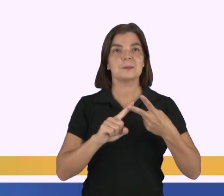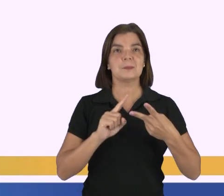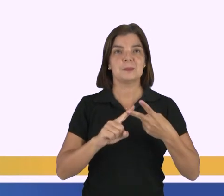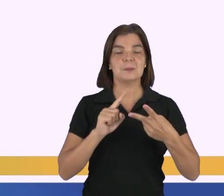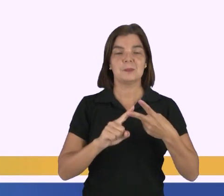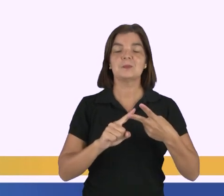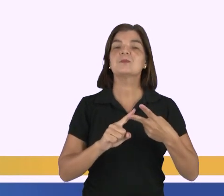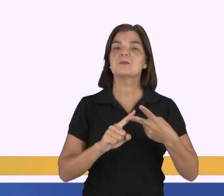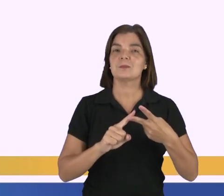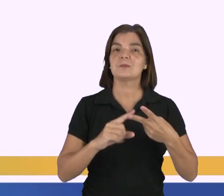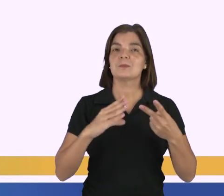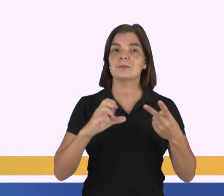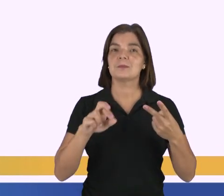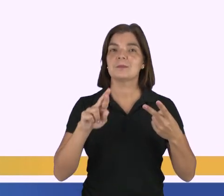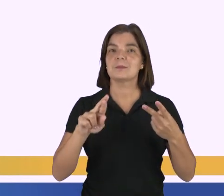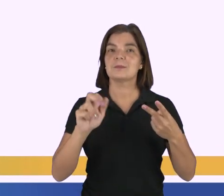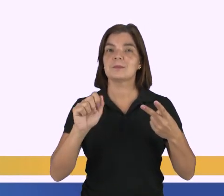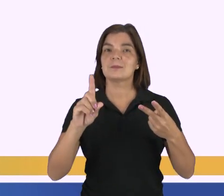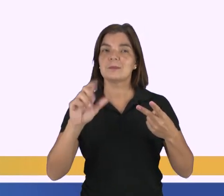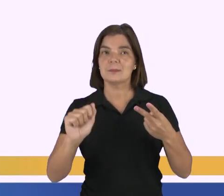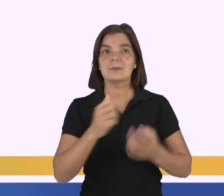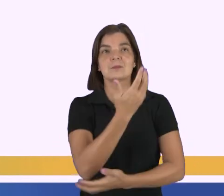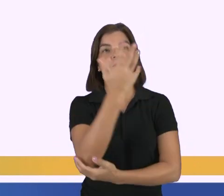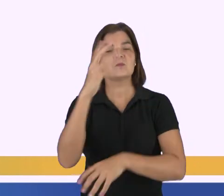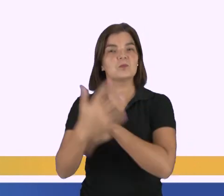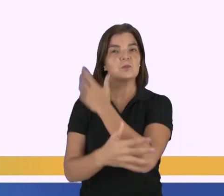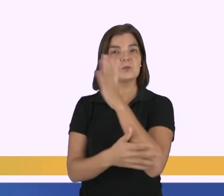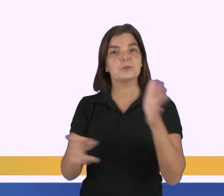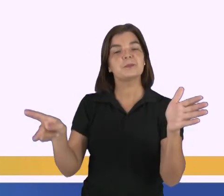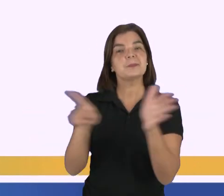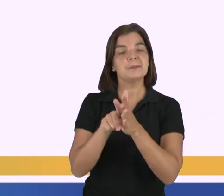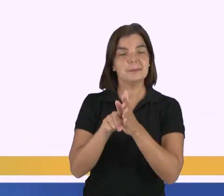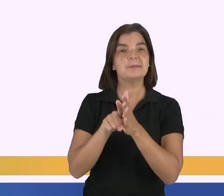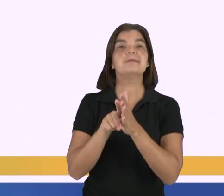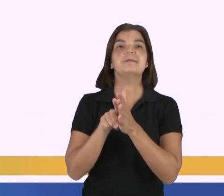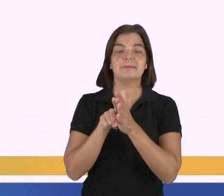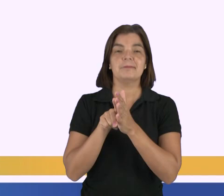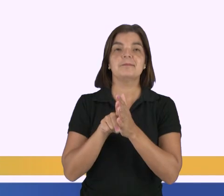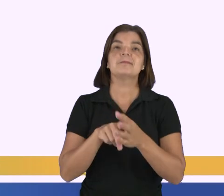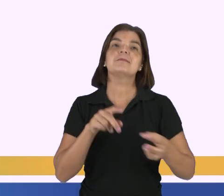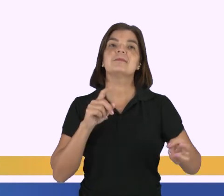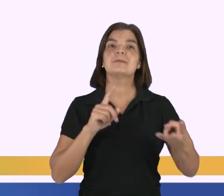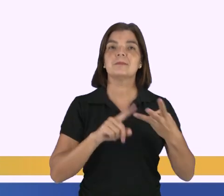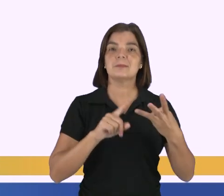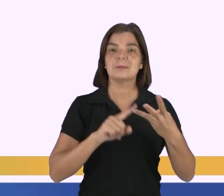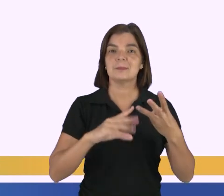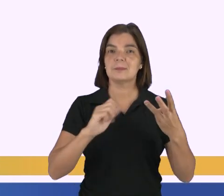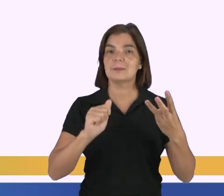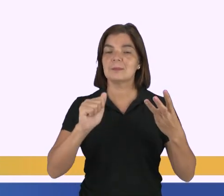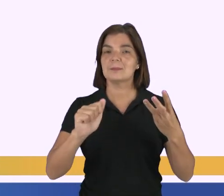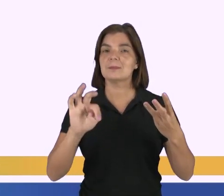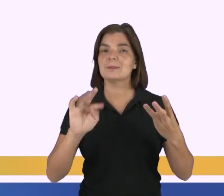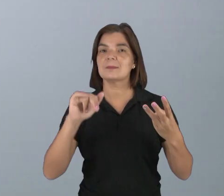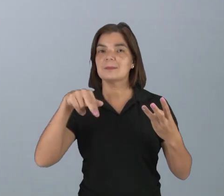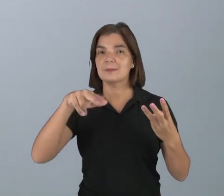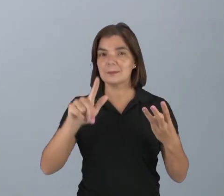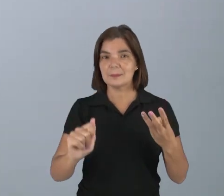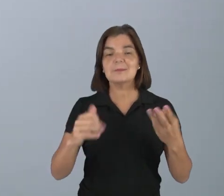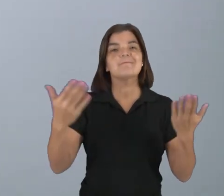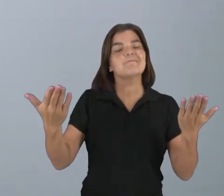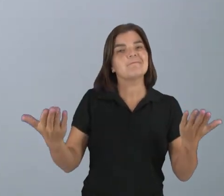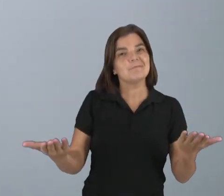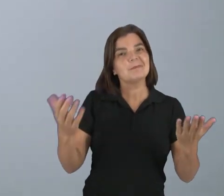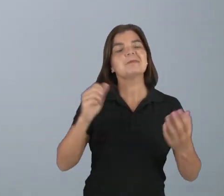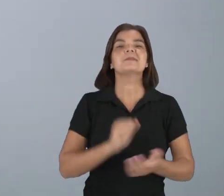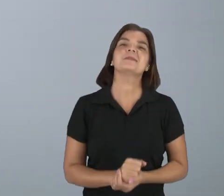figura, cerrado, com a sua vegetação típica, e a última, caatinga. Com